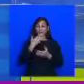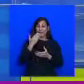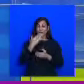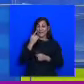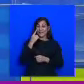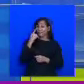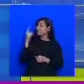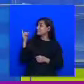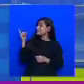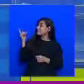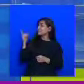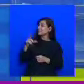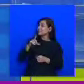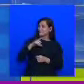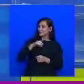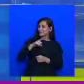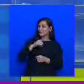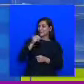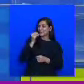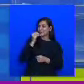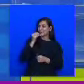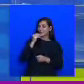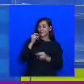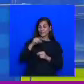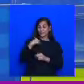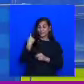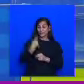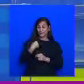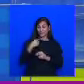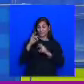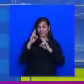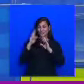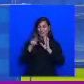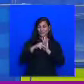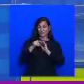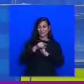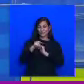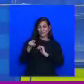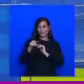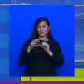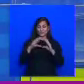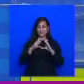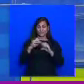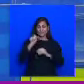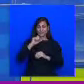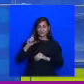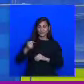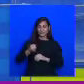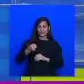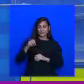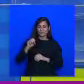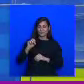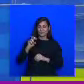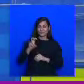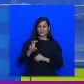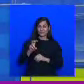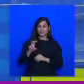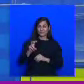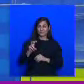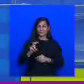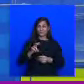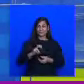Fácil. Você ainda tem chances. Estamos na torcida. Bola azul, 05.